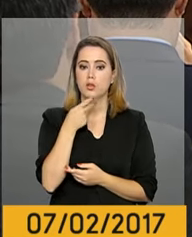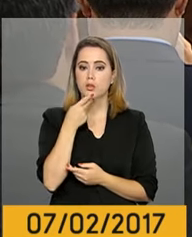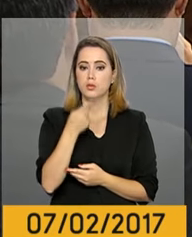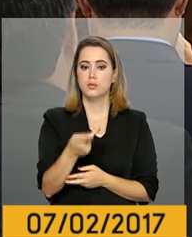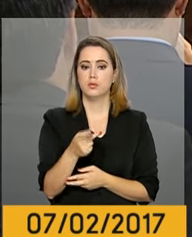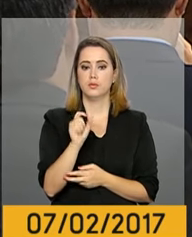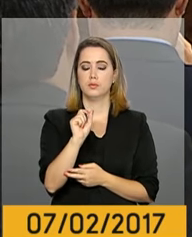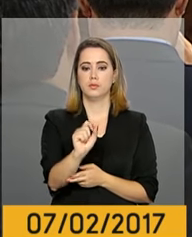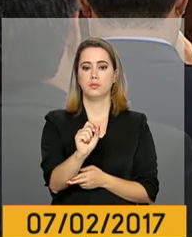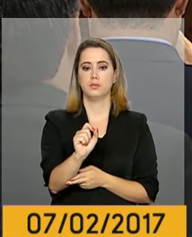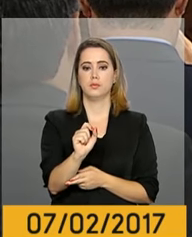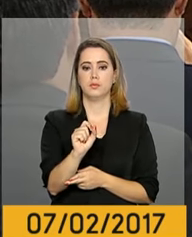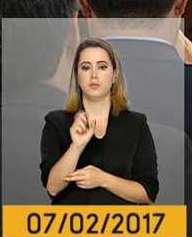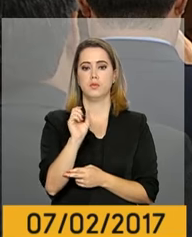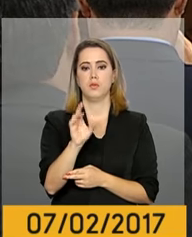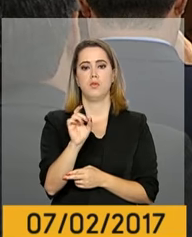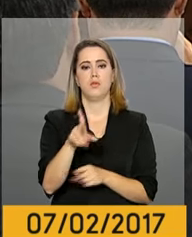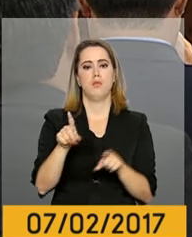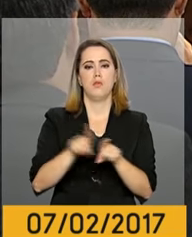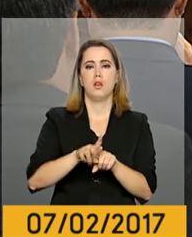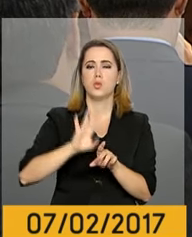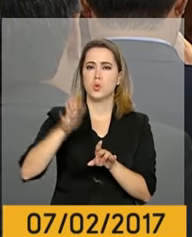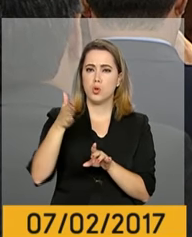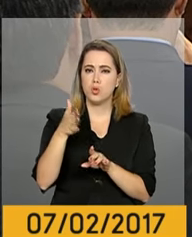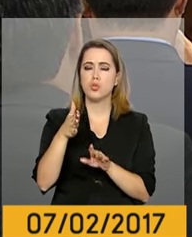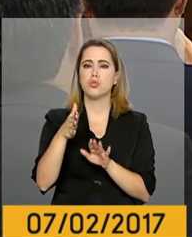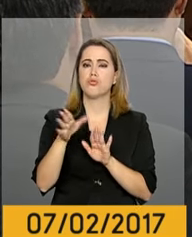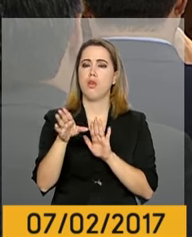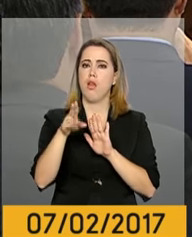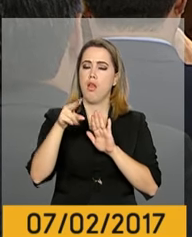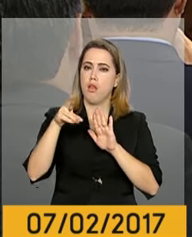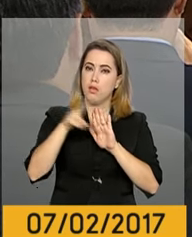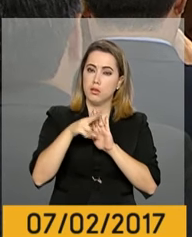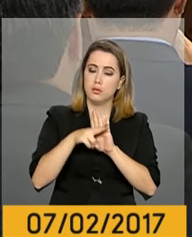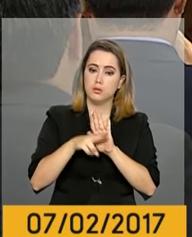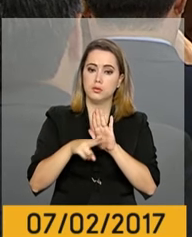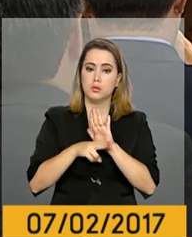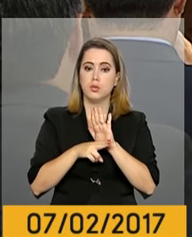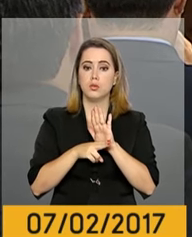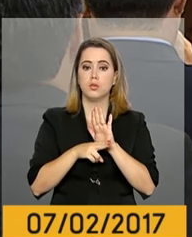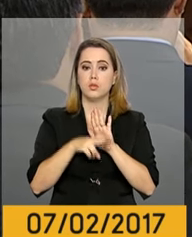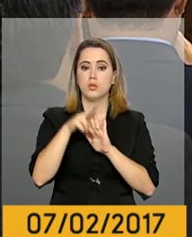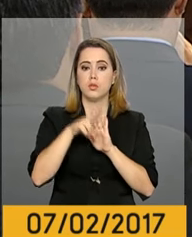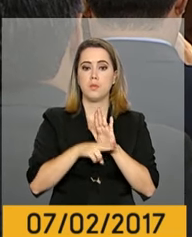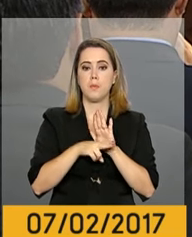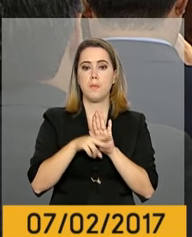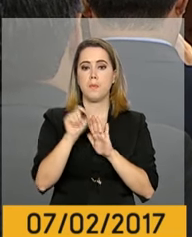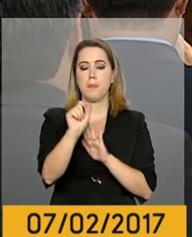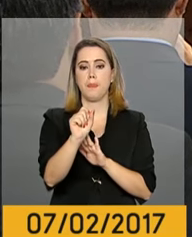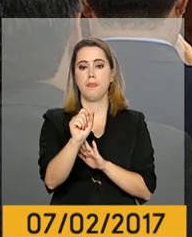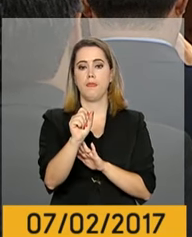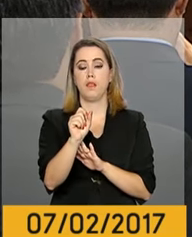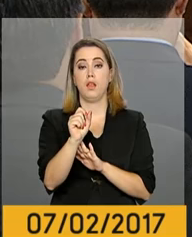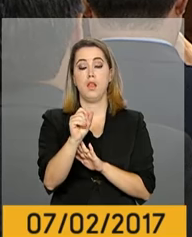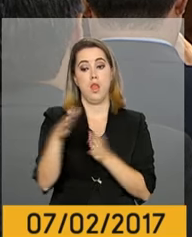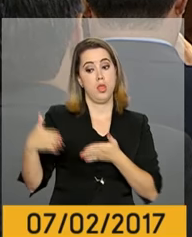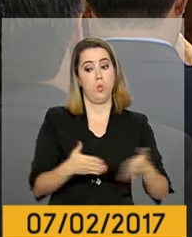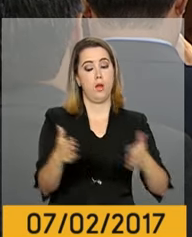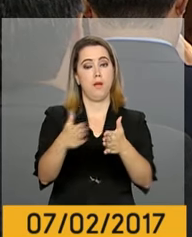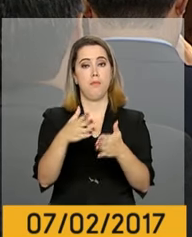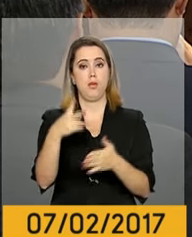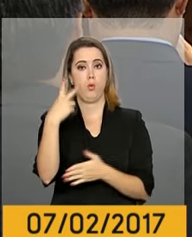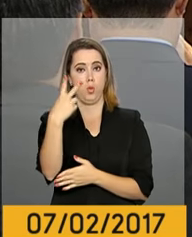verdade, nas questões da 101, que já foram aqui relatadas, vou ressaltar que a 235 está